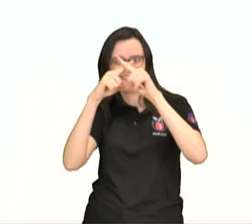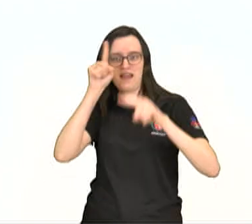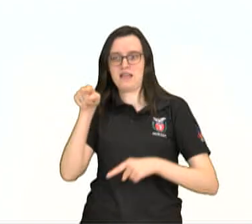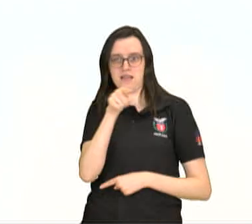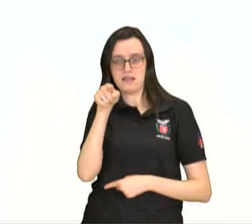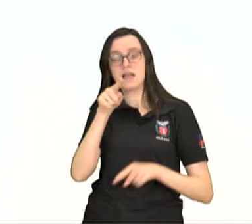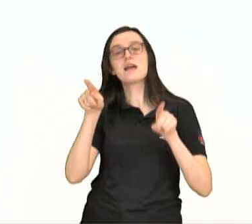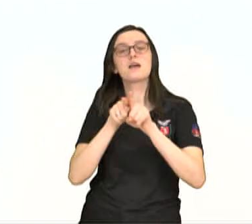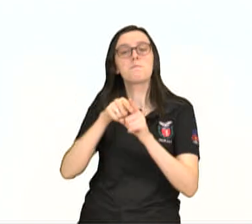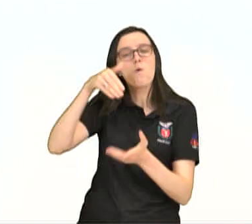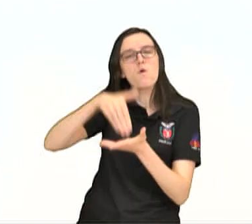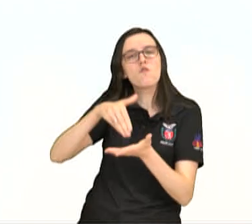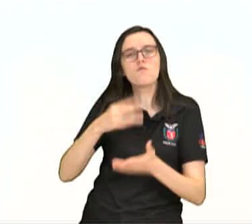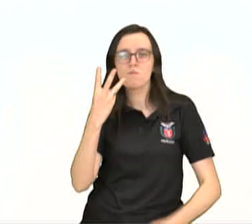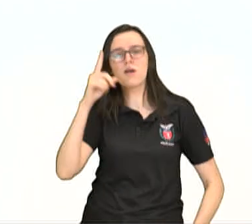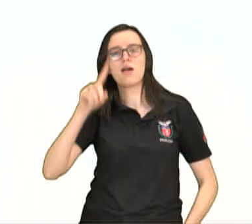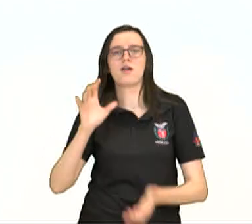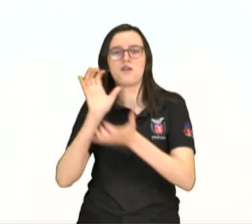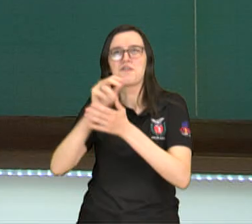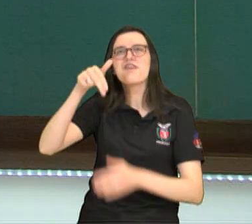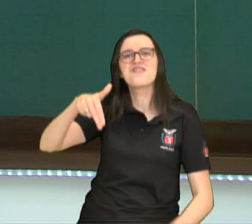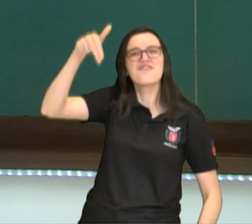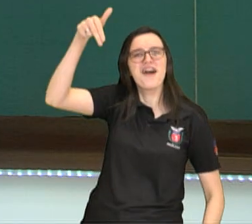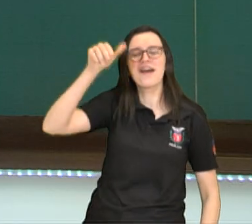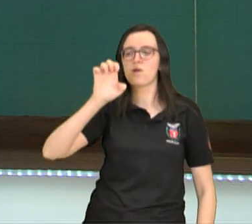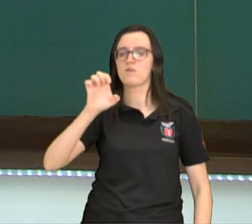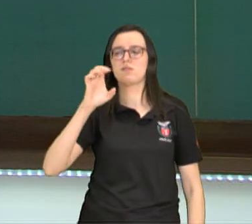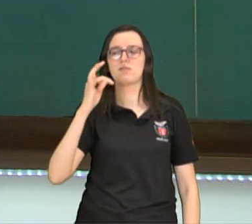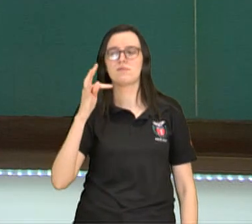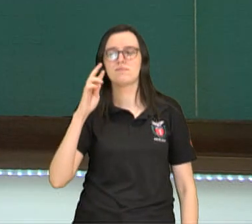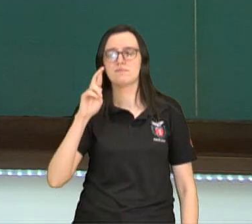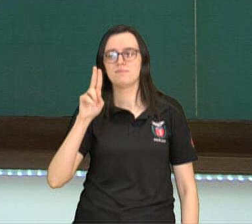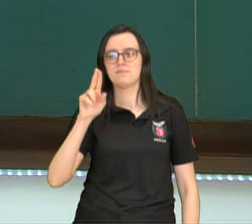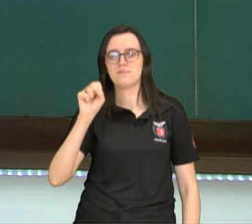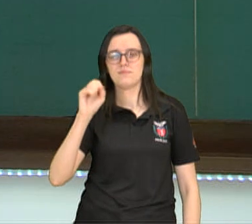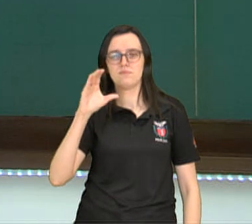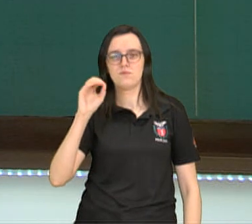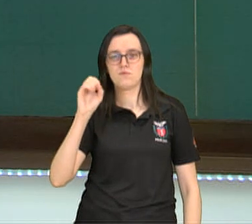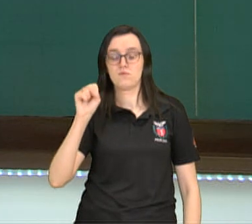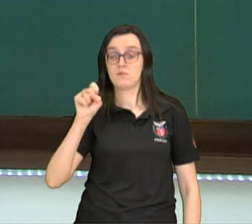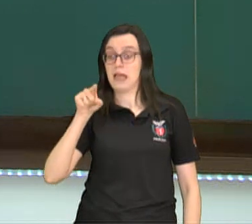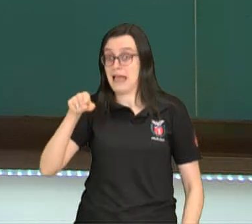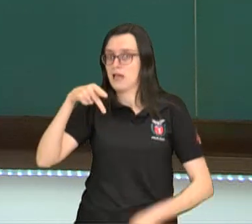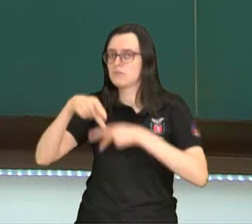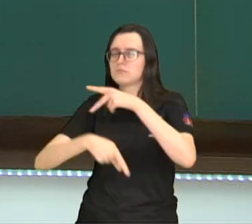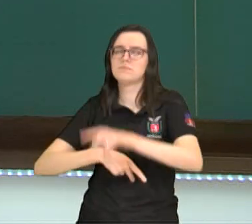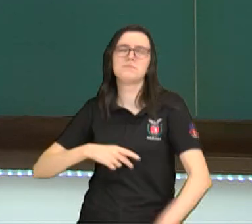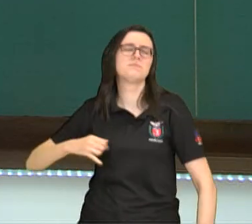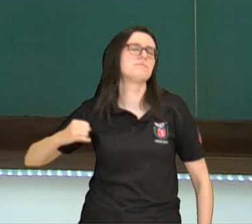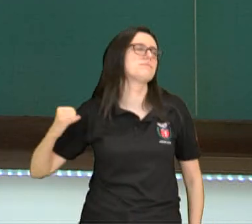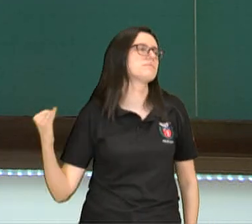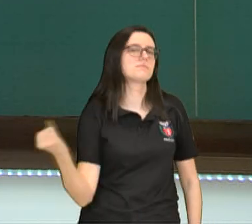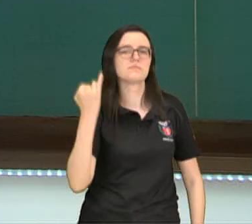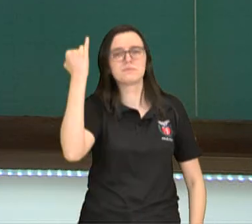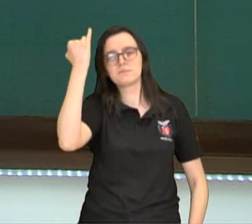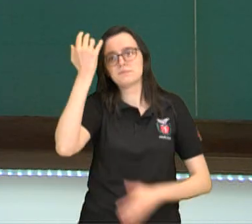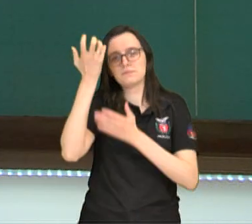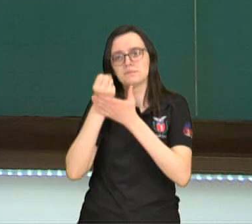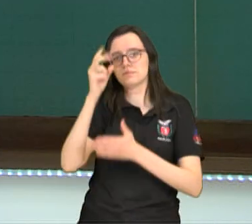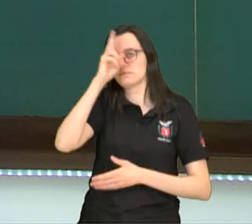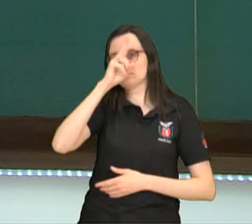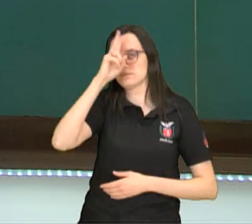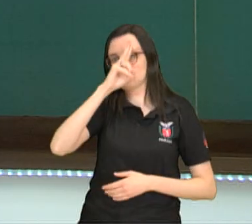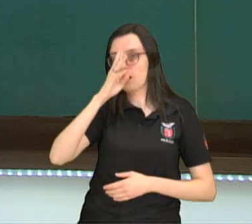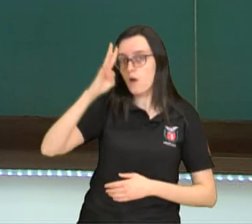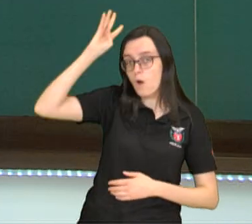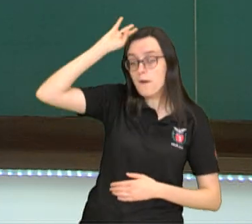últimos serão os etruscos. Aqui, pessoal, vai entrar um povo muito importante para a história de Roma, tá? Os